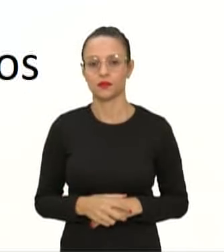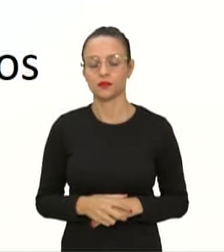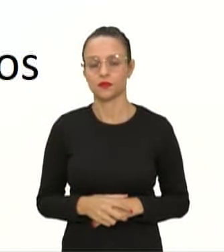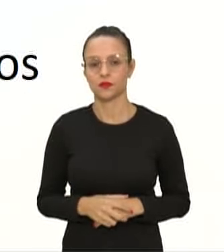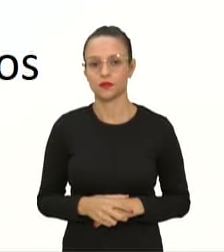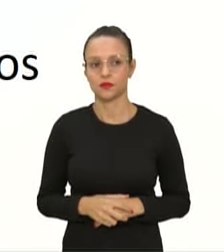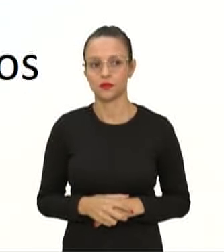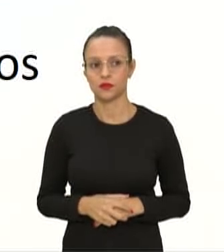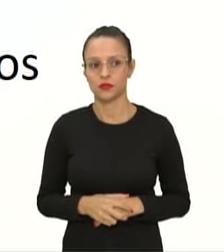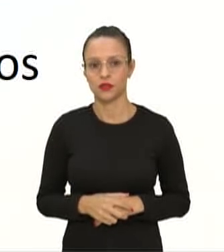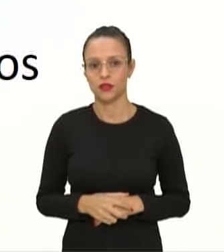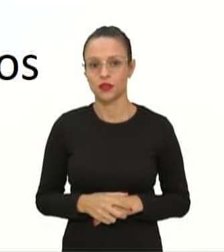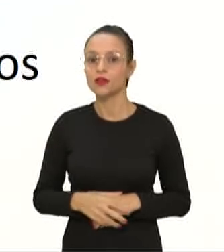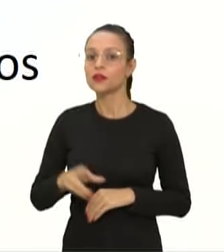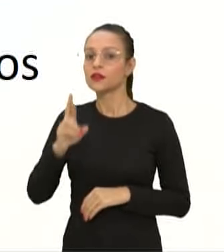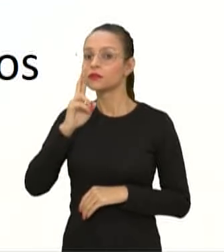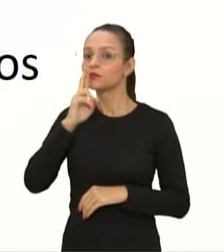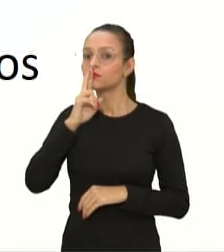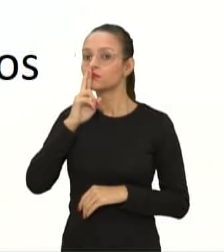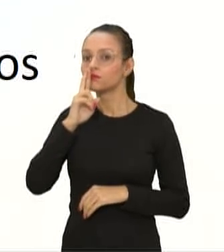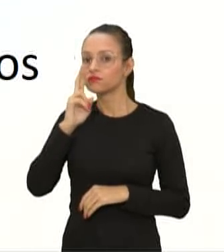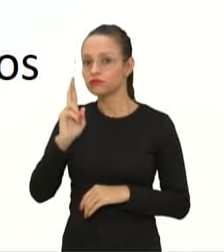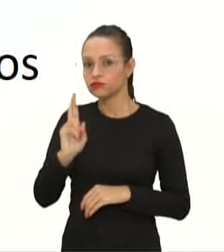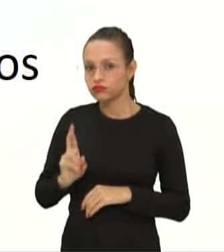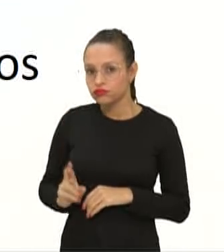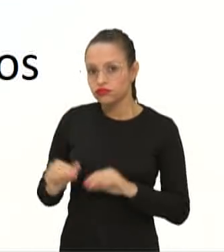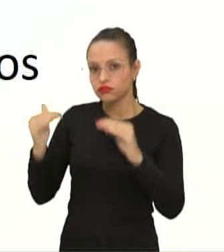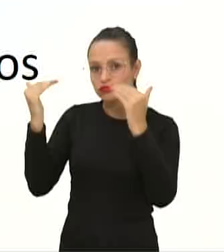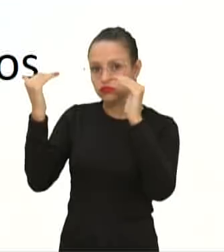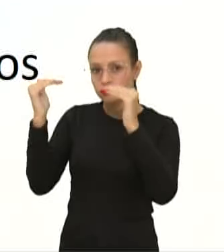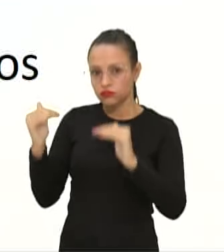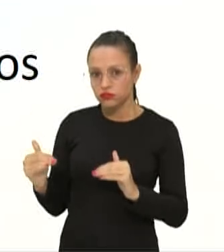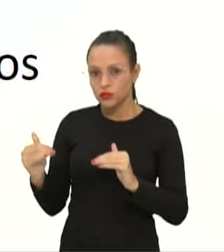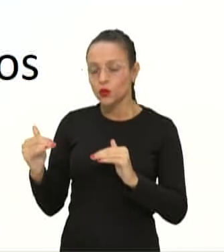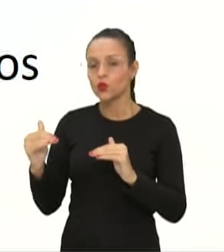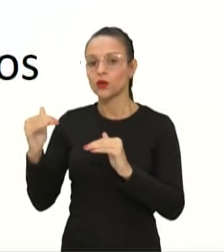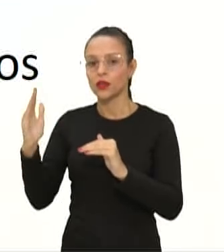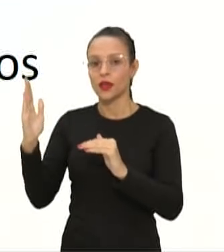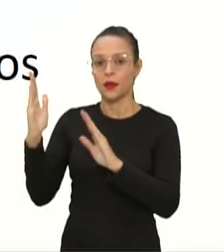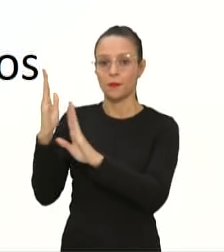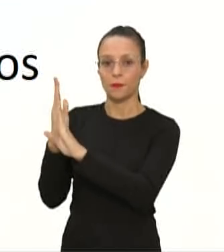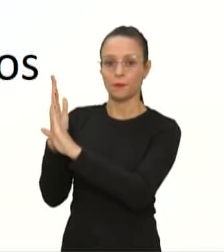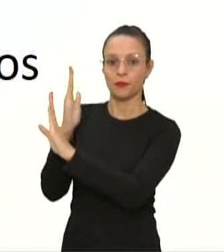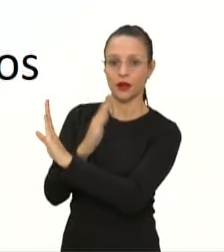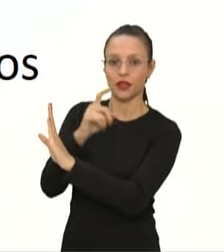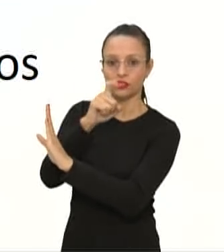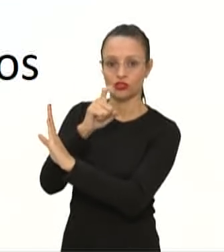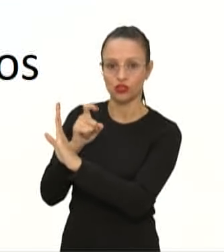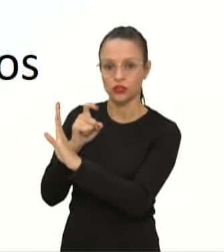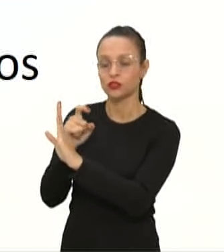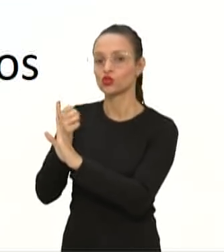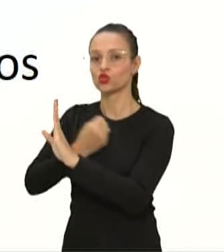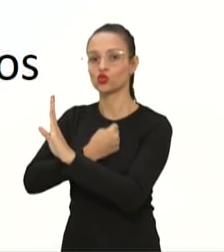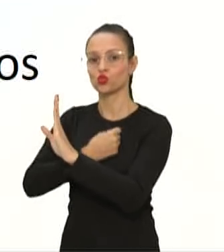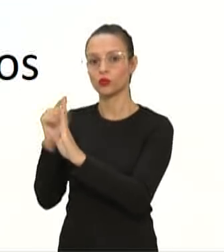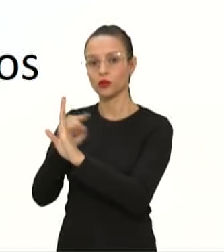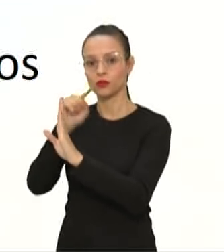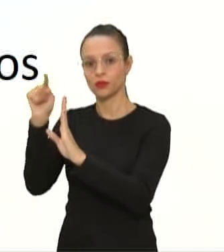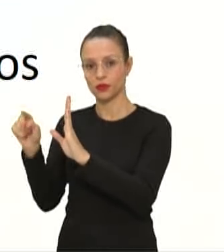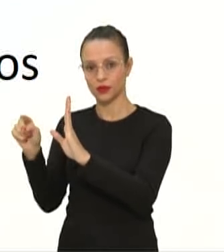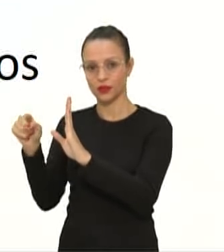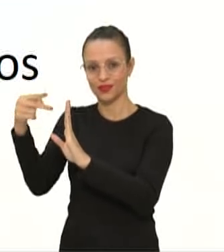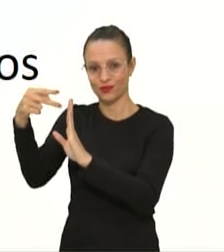Nós resolvemos a equação, né, trazendo todos os termos com x para o primeiro membro, todos os termos numéricos para o segundo